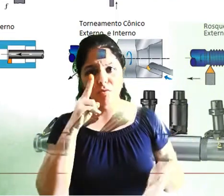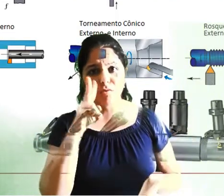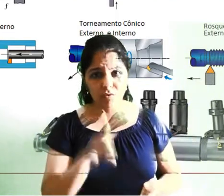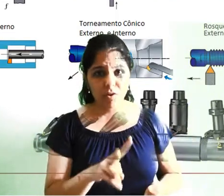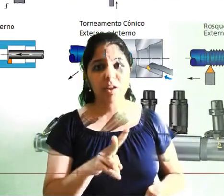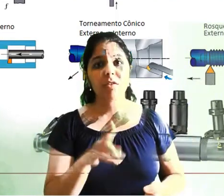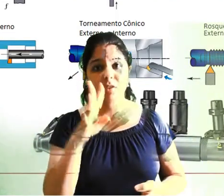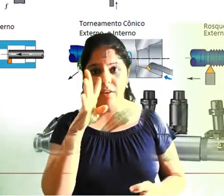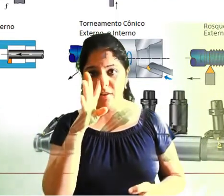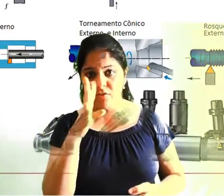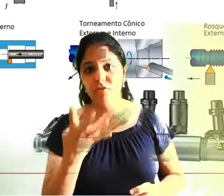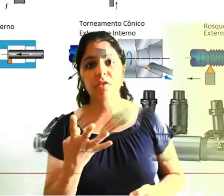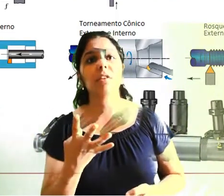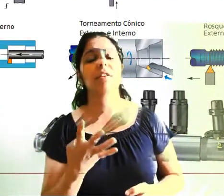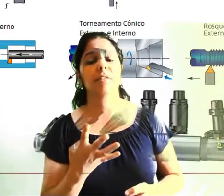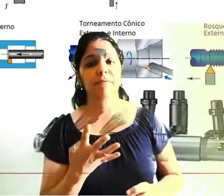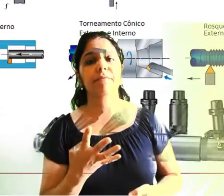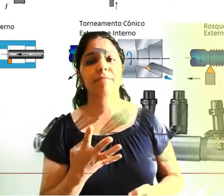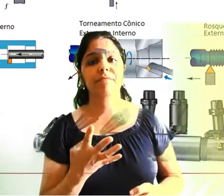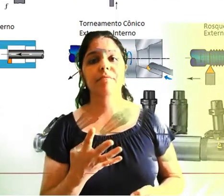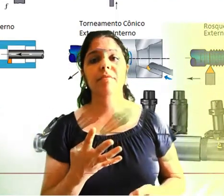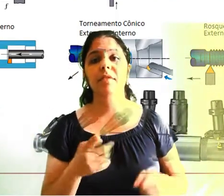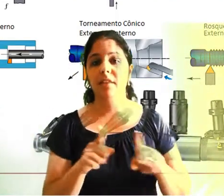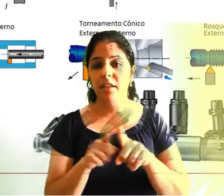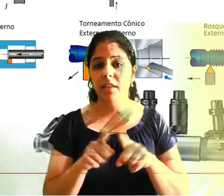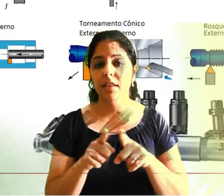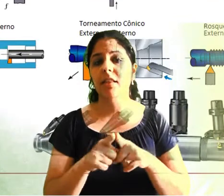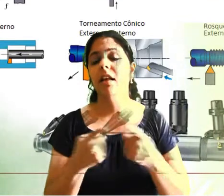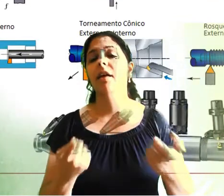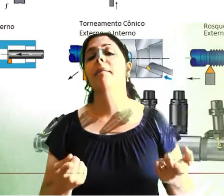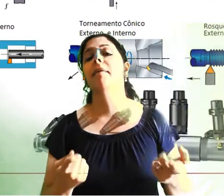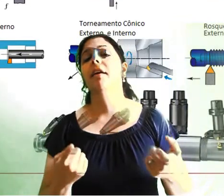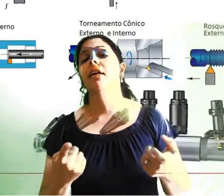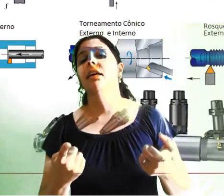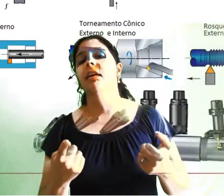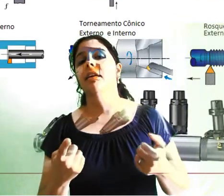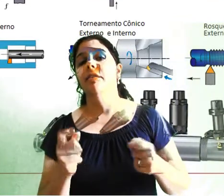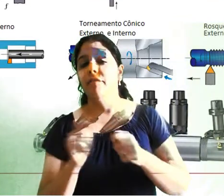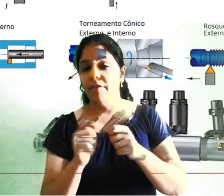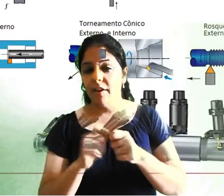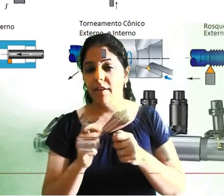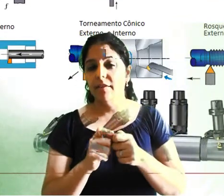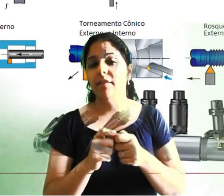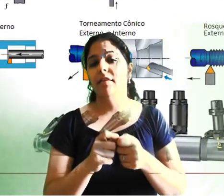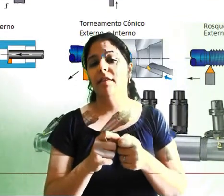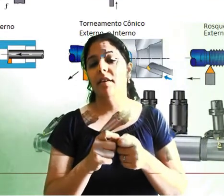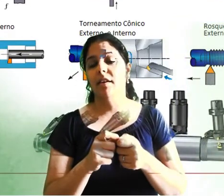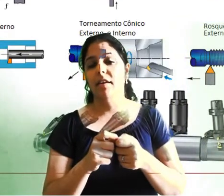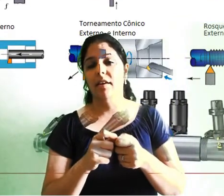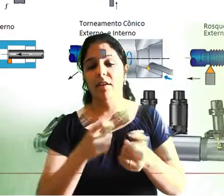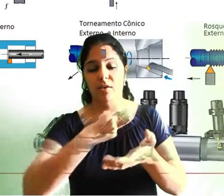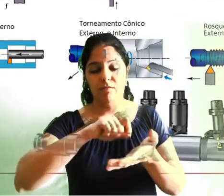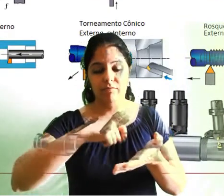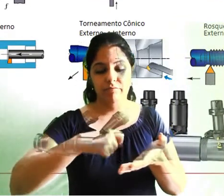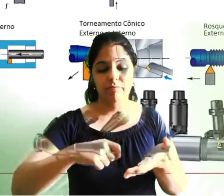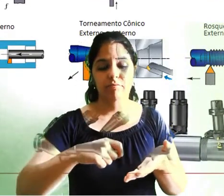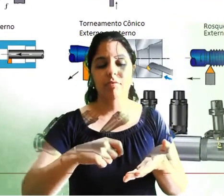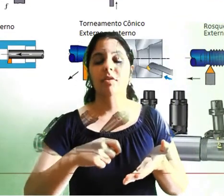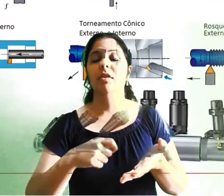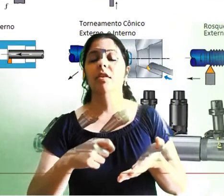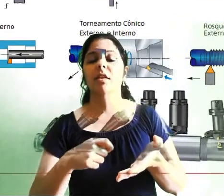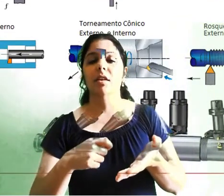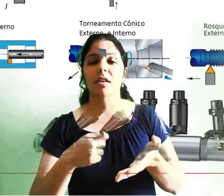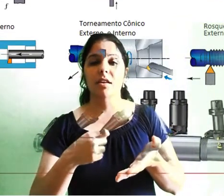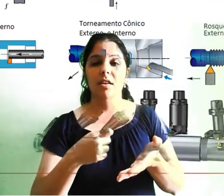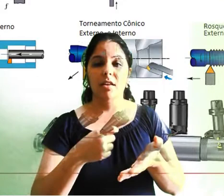hora de preencher o processo de fabricação, que ele vai valer como um relatório, coloquem o nome correto. Por exemplo, aqui